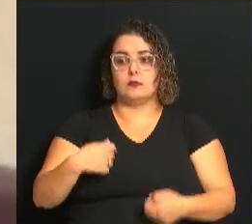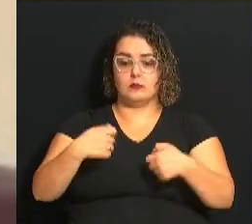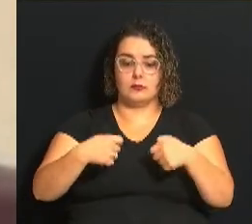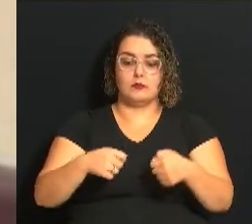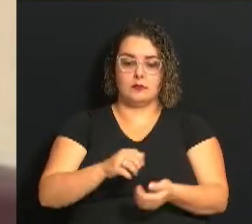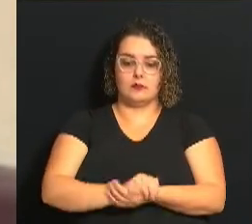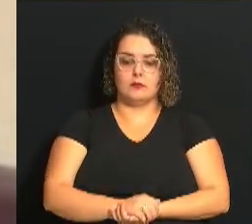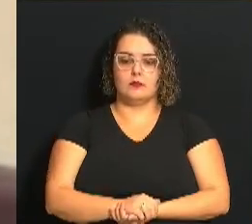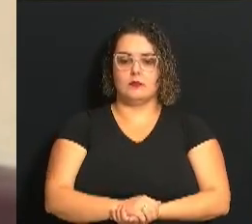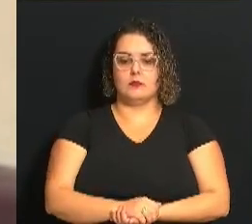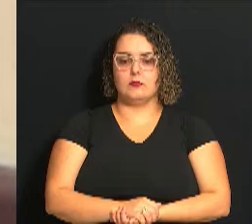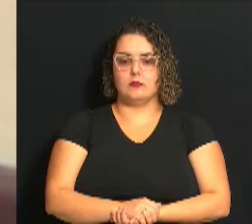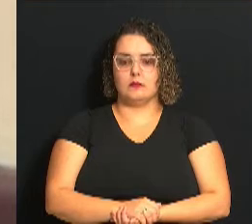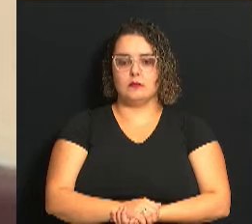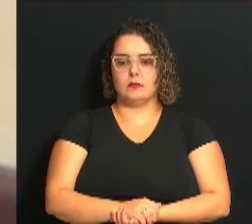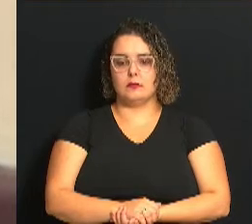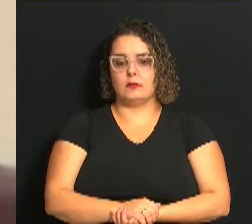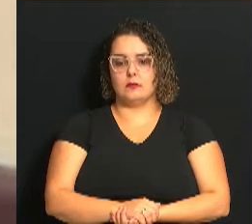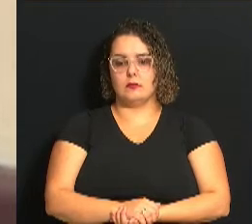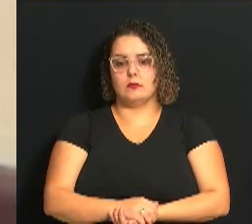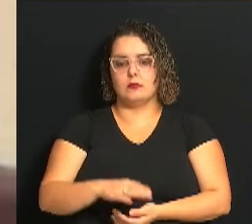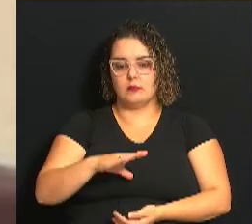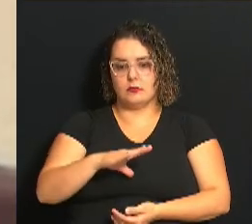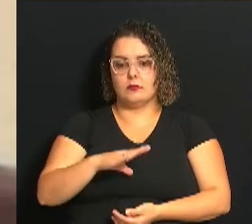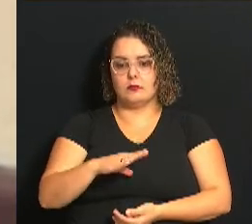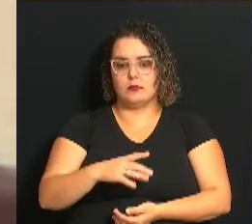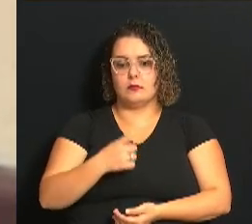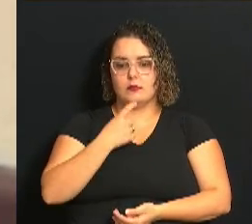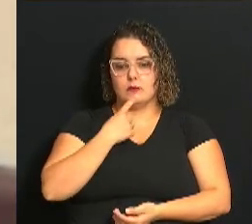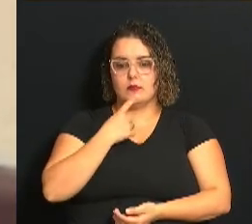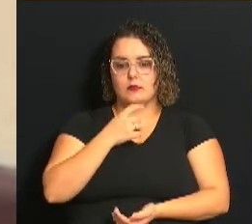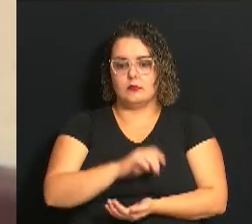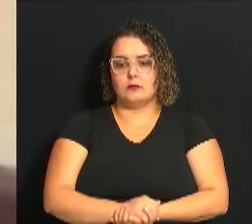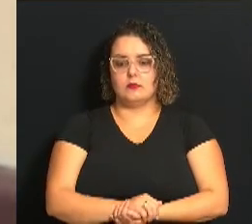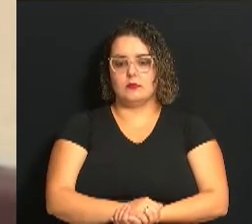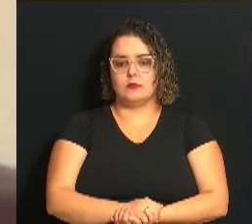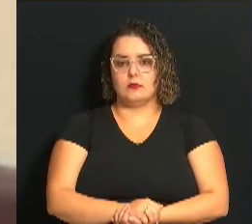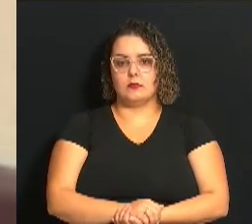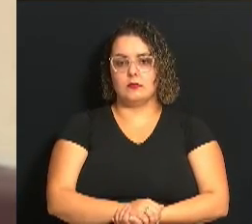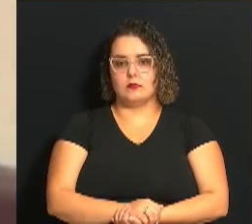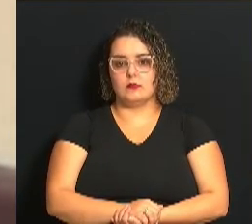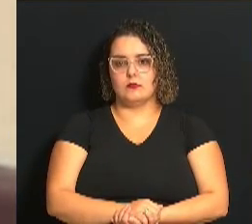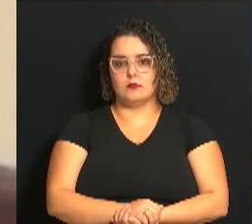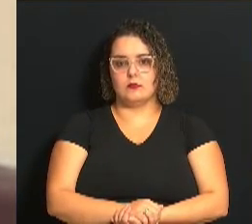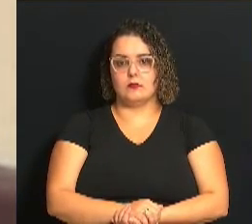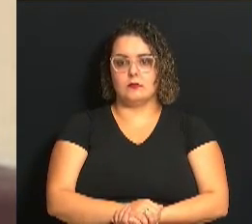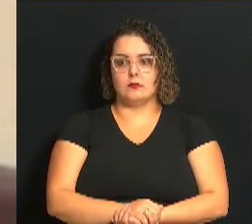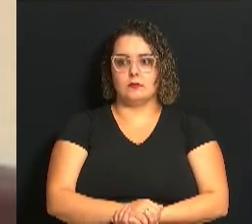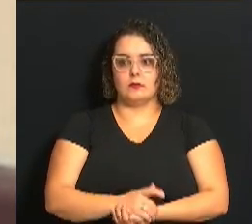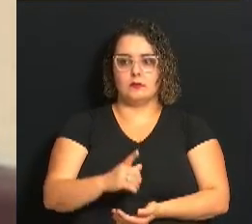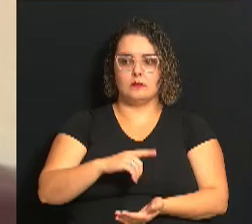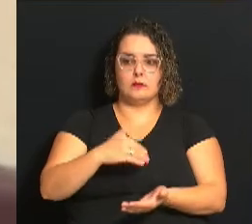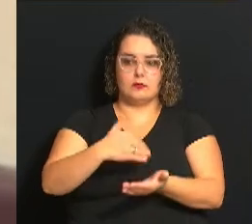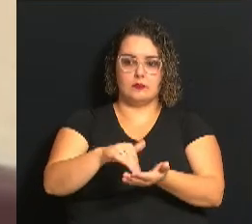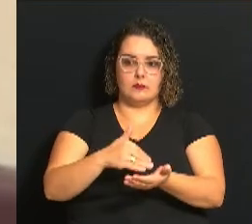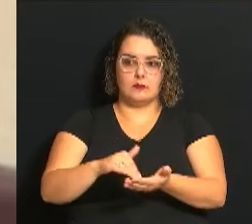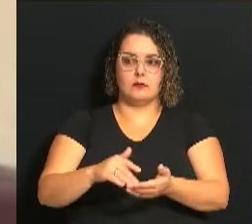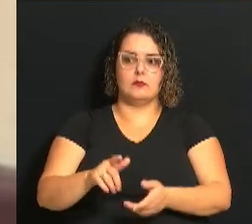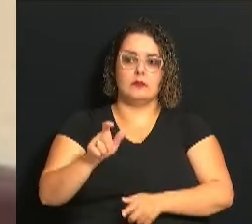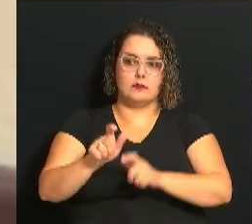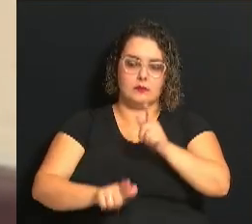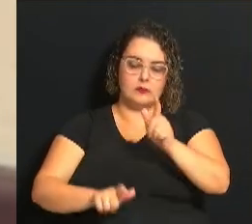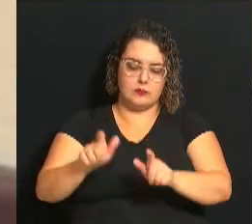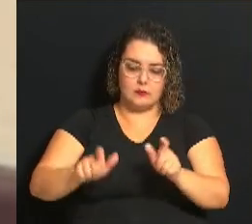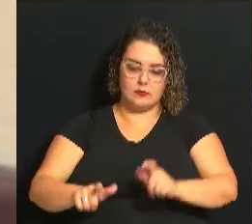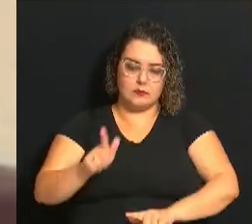futuro aí, da cidade de Campinas, né? Então, passou lá pela Secretaria de Gestão de Pessoas e